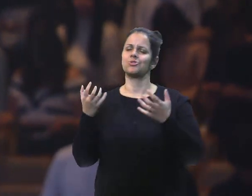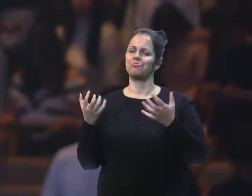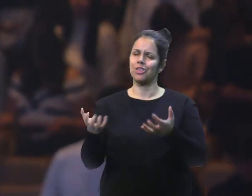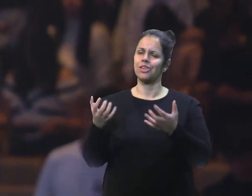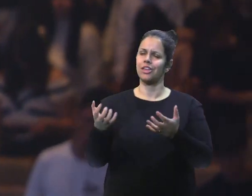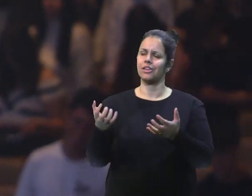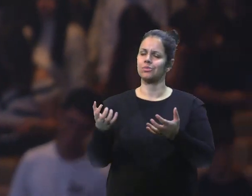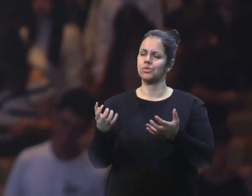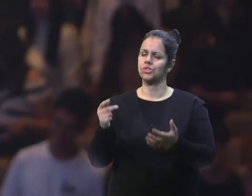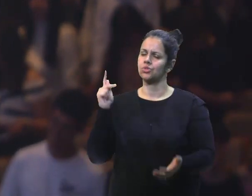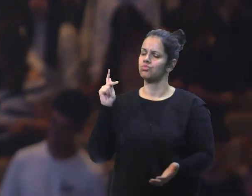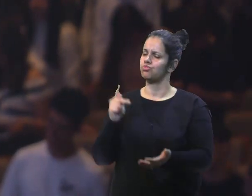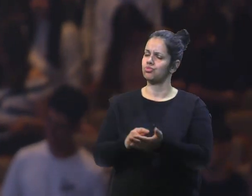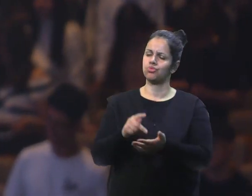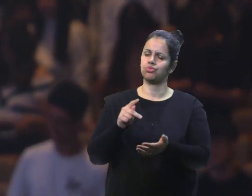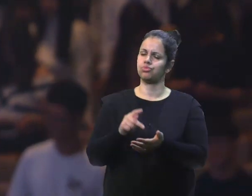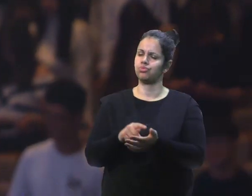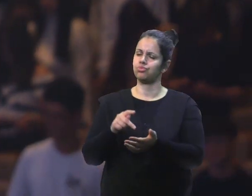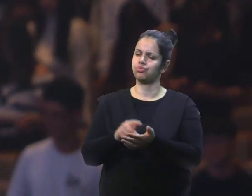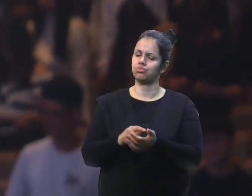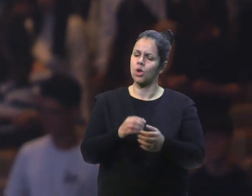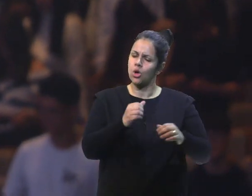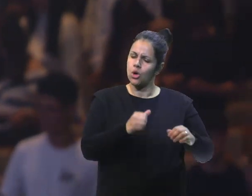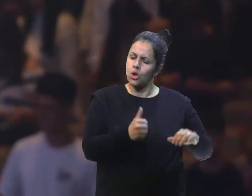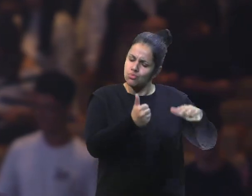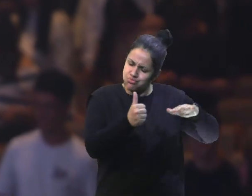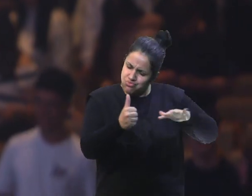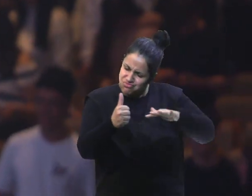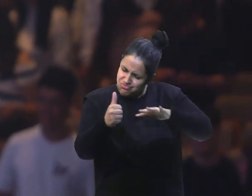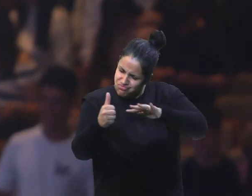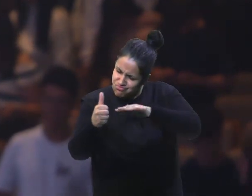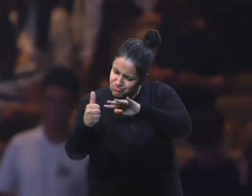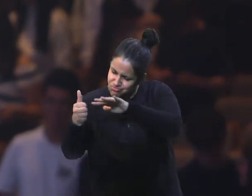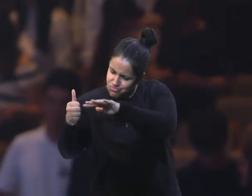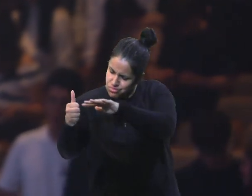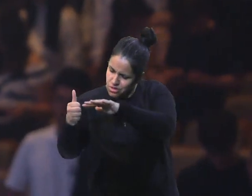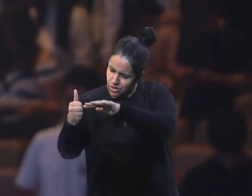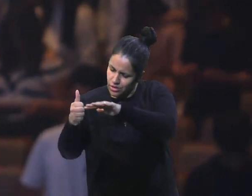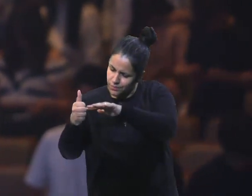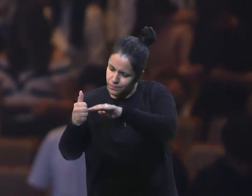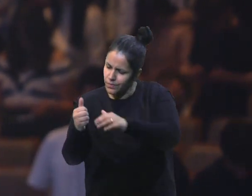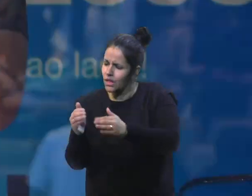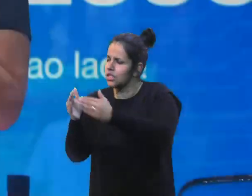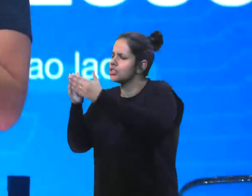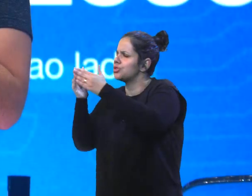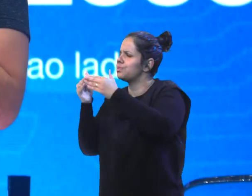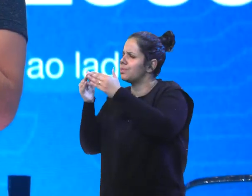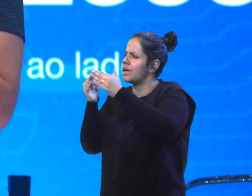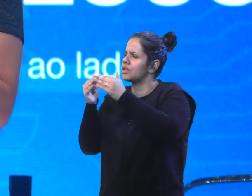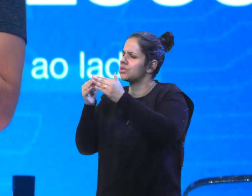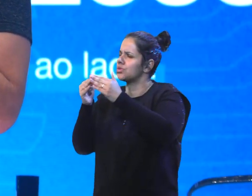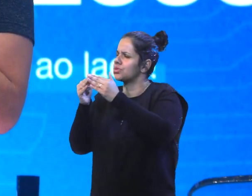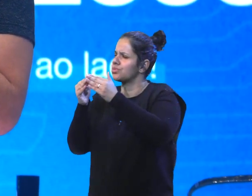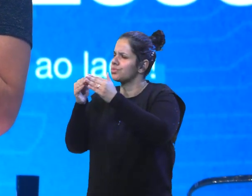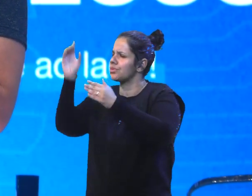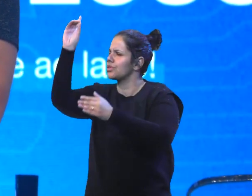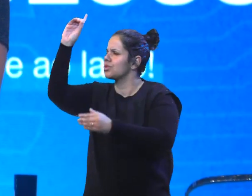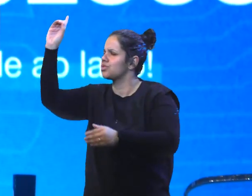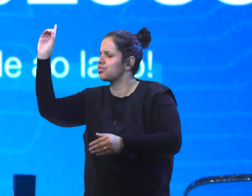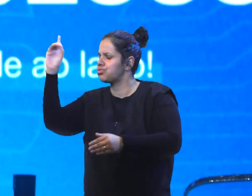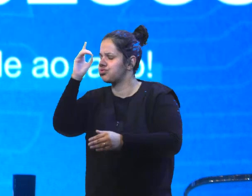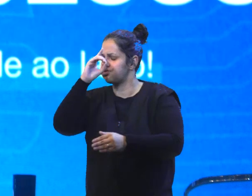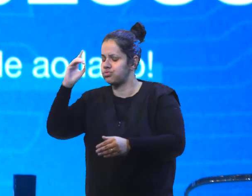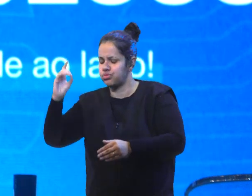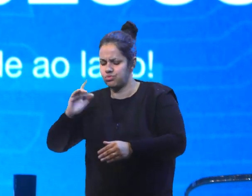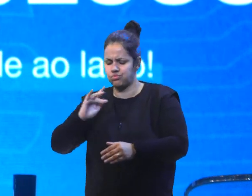Pai, eu peço, Deus, hoje aqui, Pai, Teu manifestar no nosso meio, que não sejamos mais